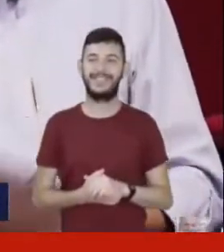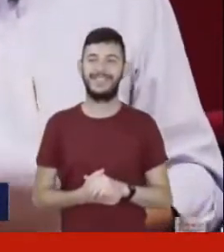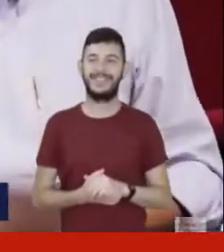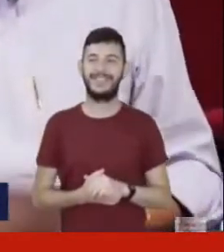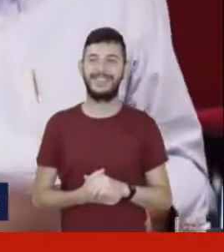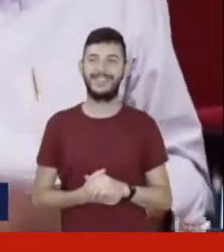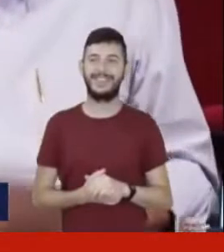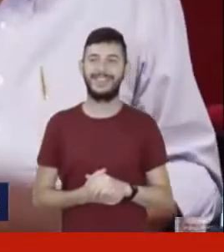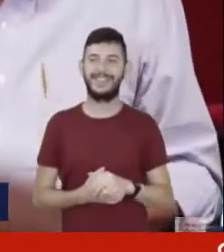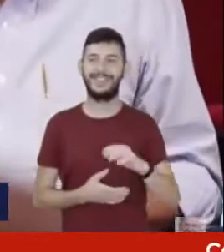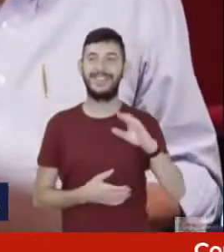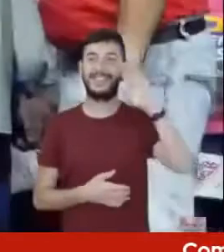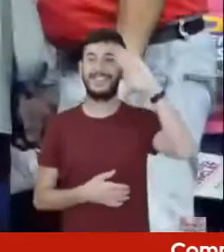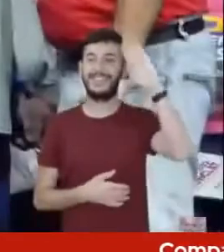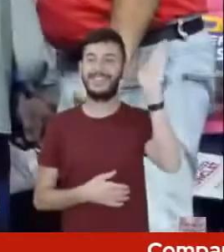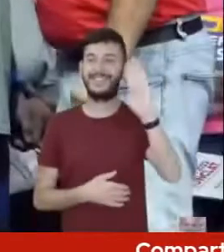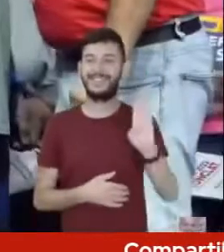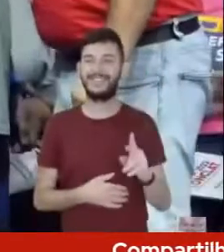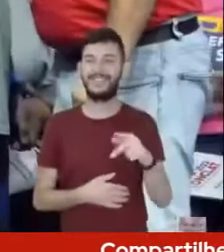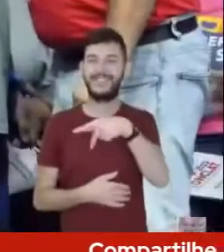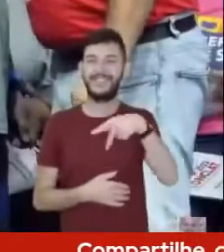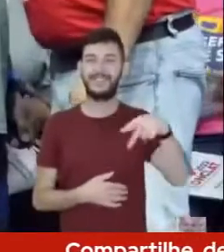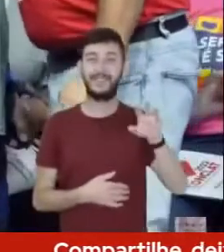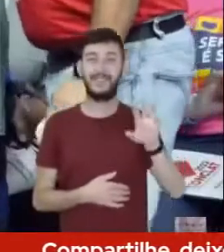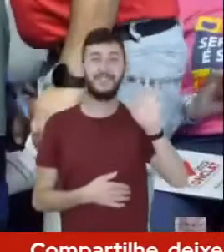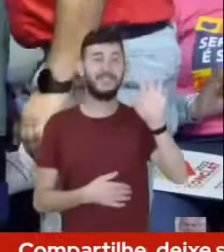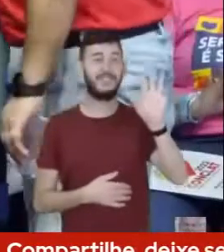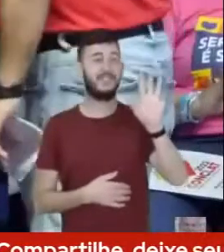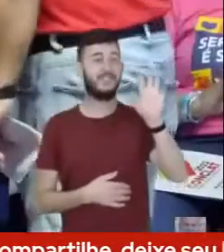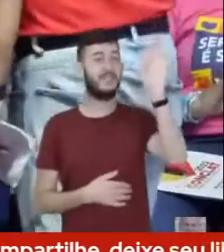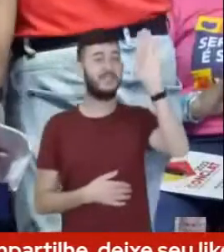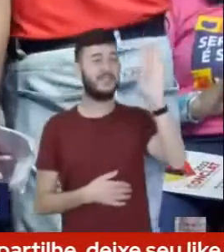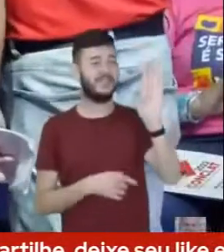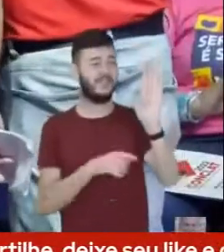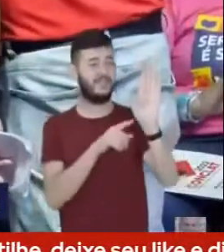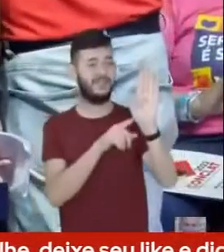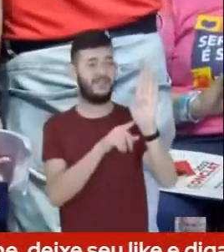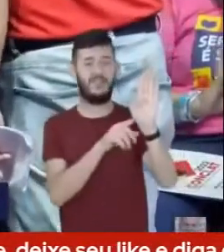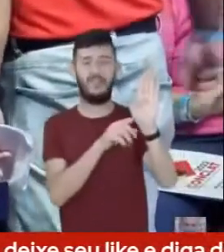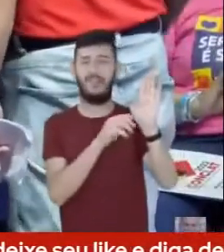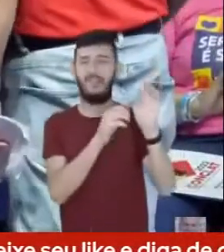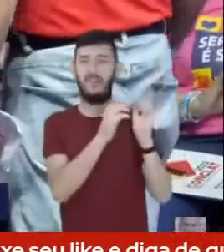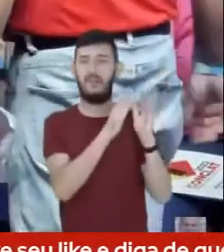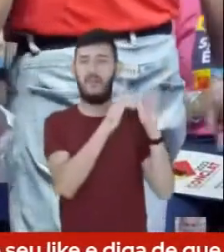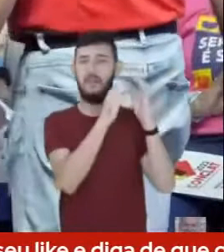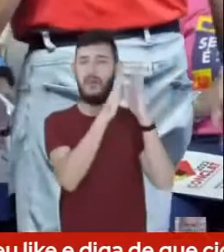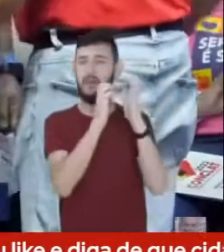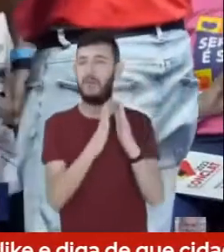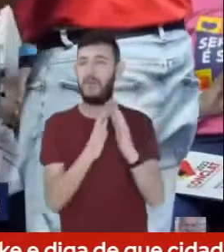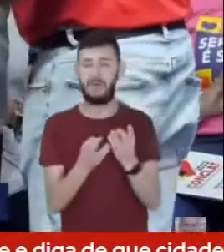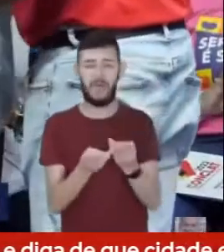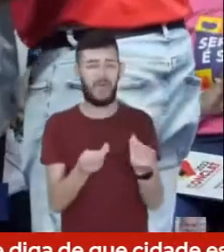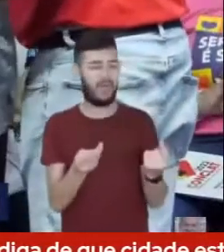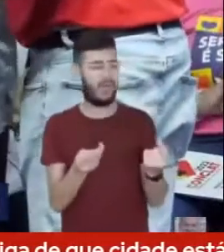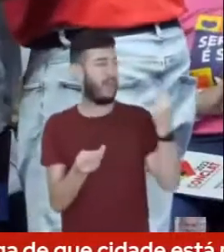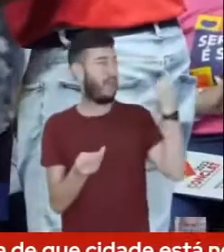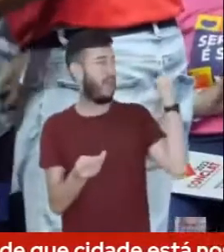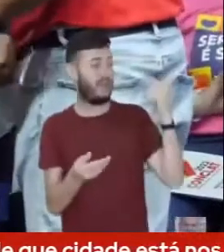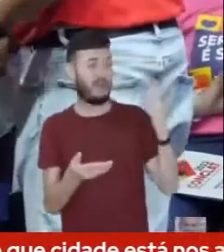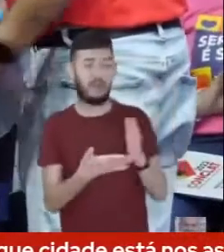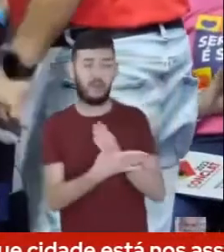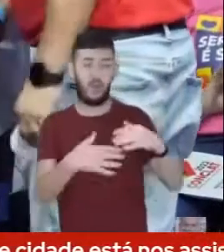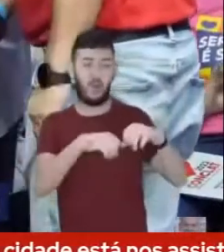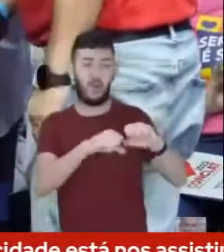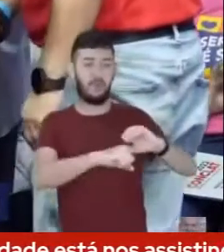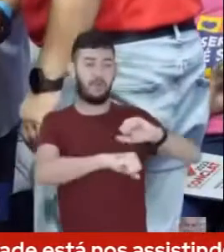Esse Brasil, presidente Lula, está destruído, né? Desde o golpe que tirou a presidenta Dilma. E esse golpe foi para implementar um projeto